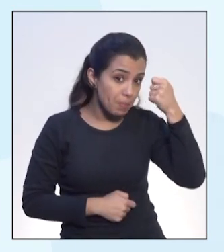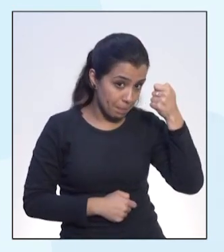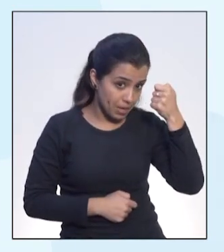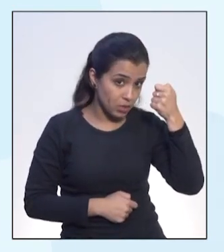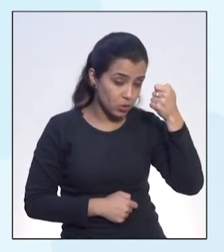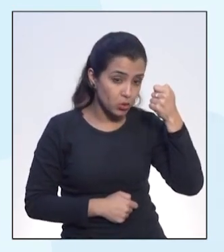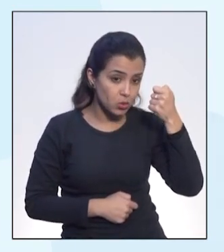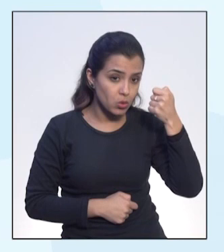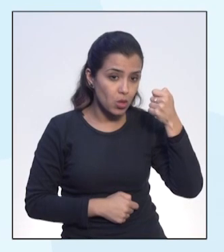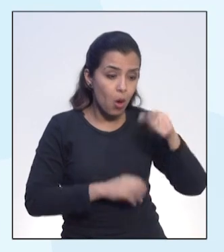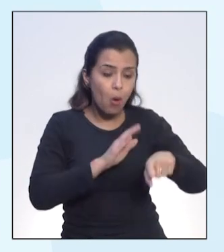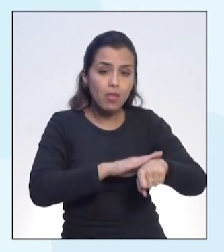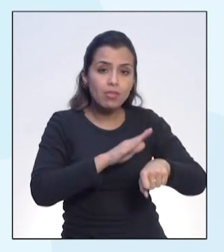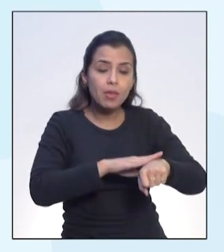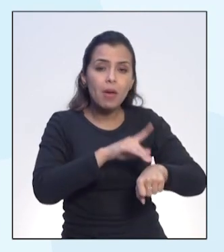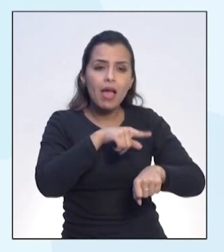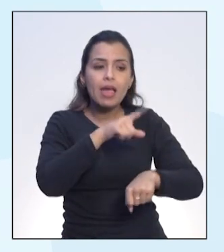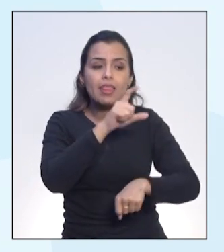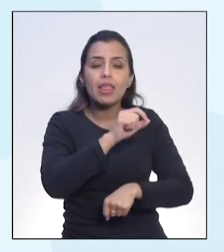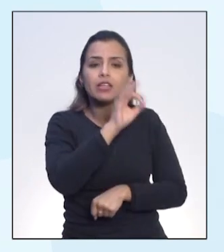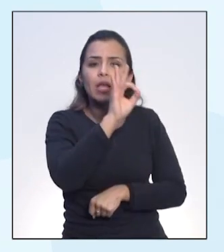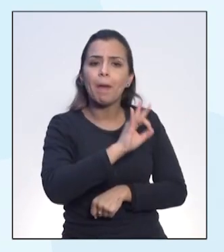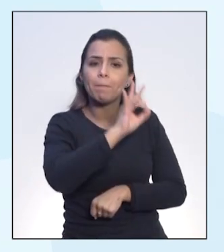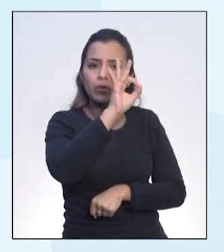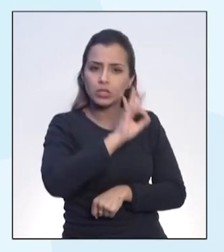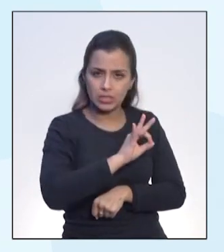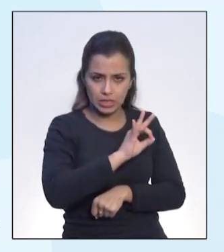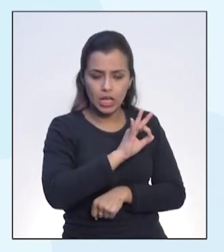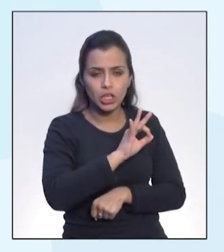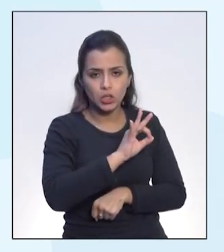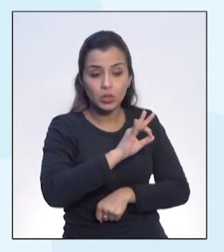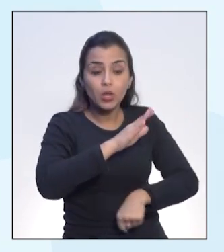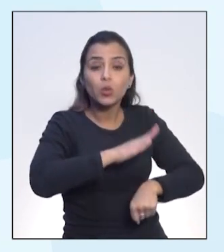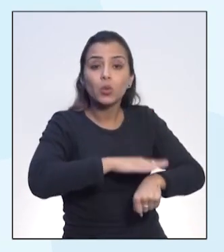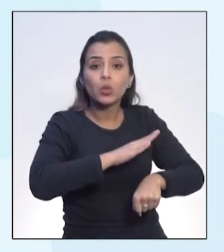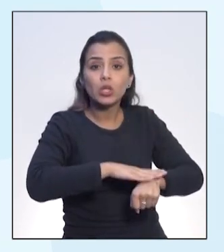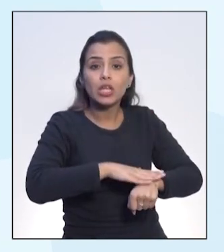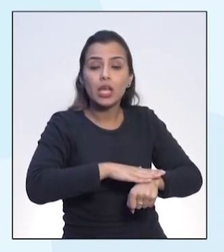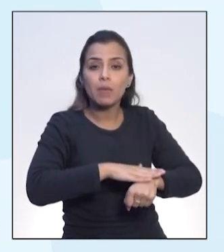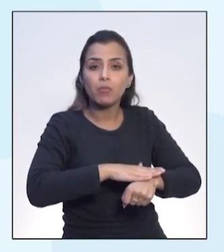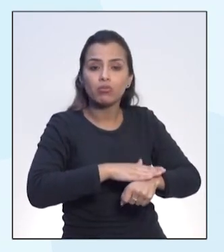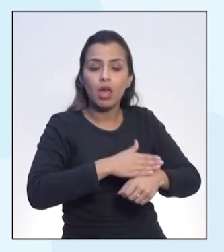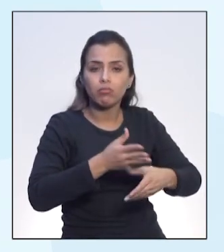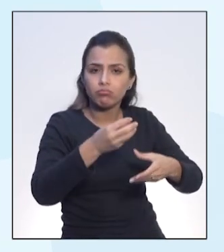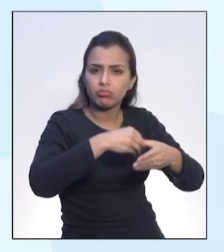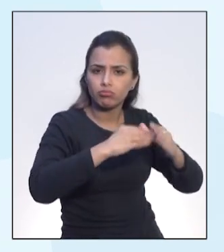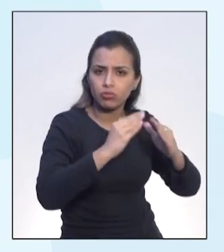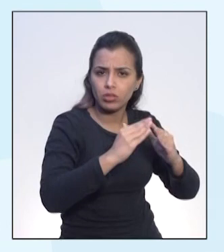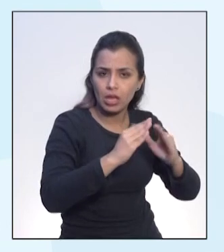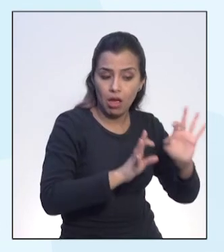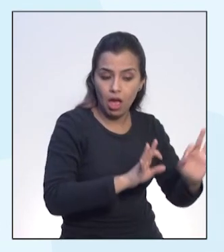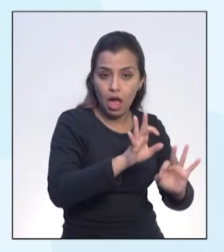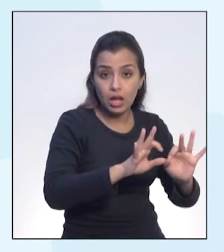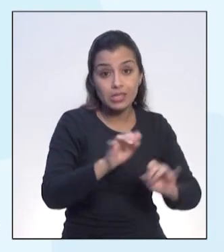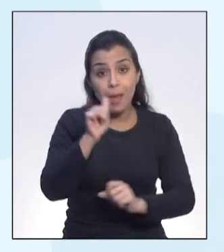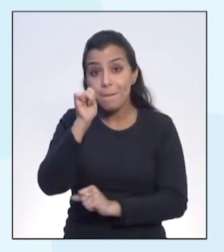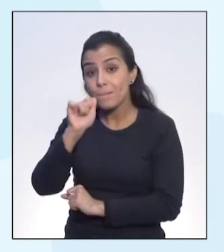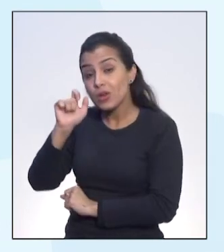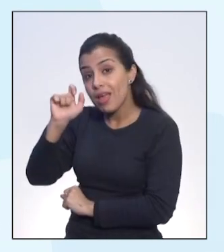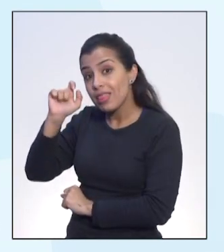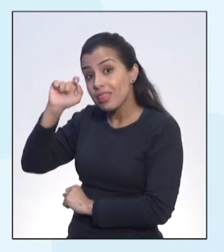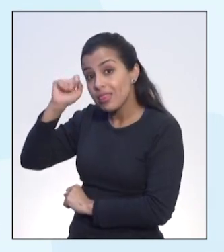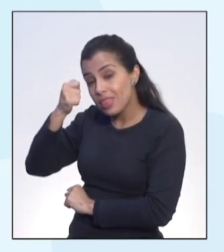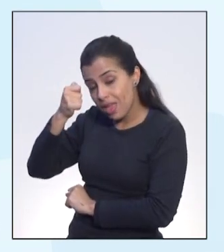em média, 10% aqui do seu tempo nos cuidados domésticos. As mulheres negras